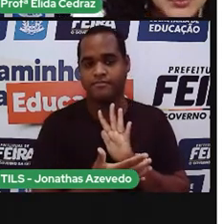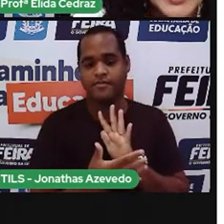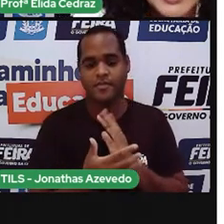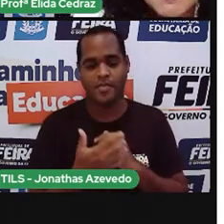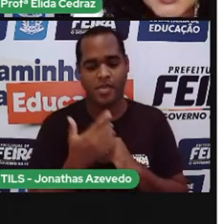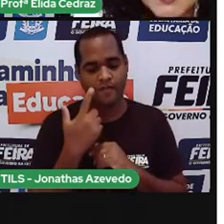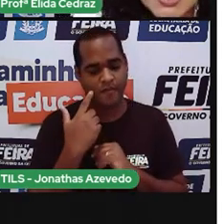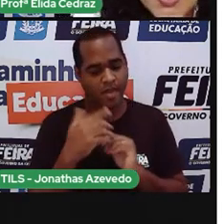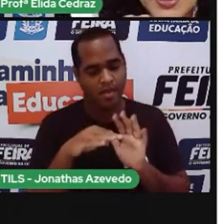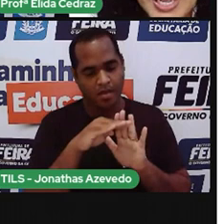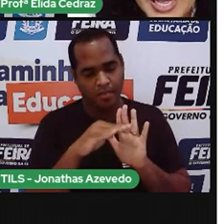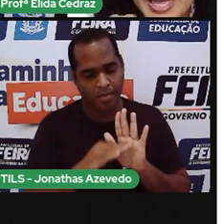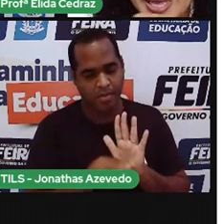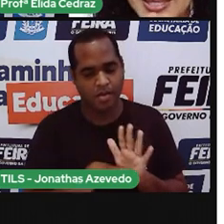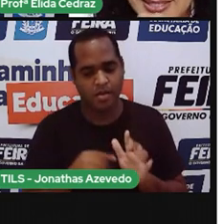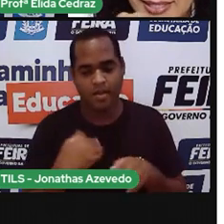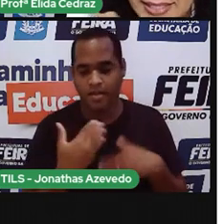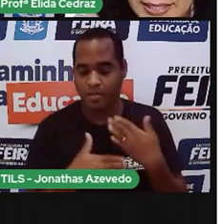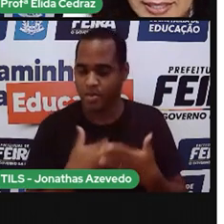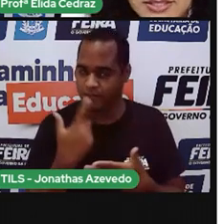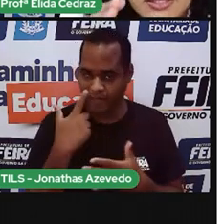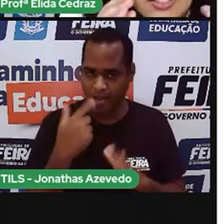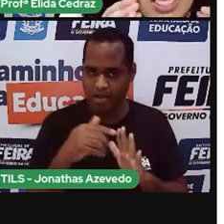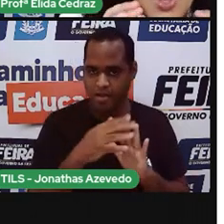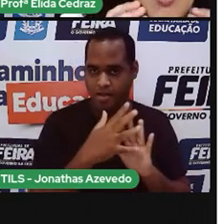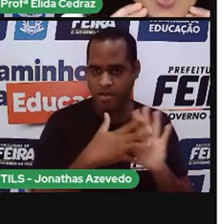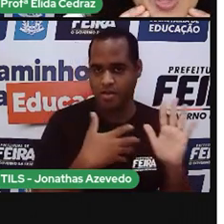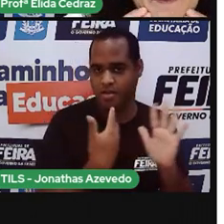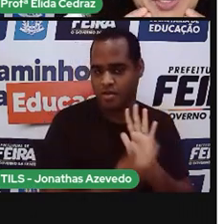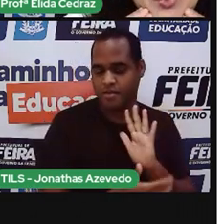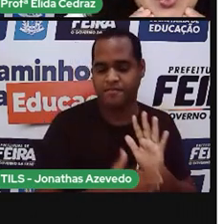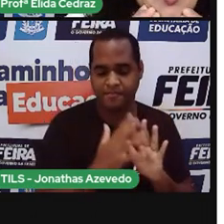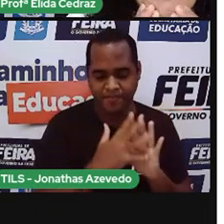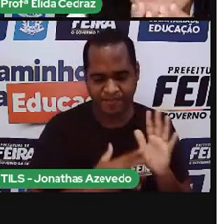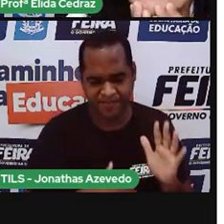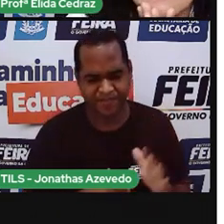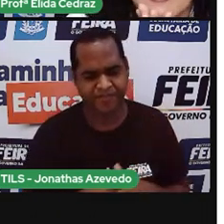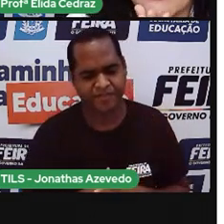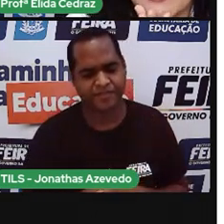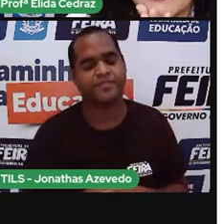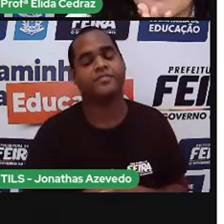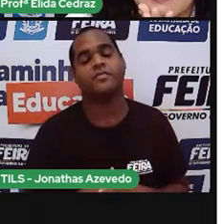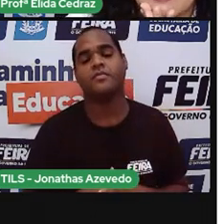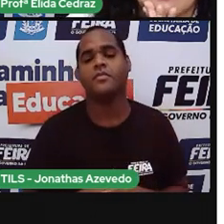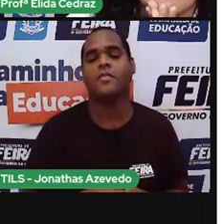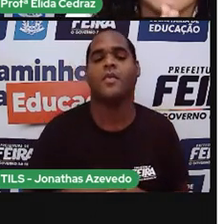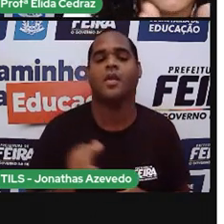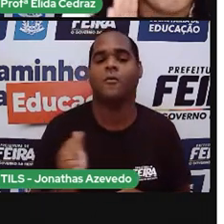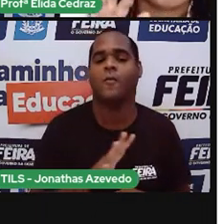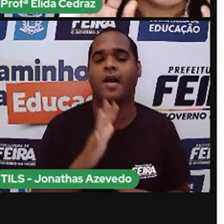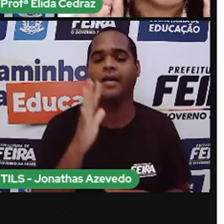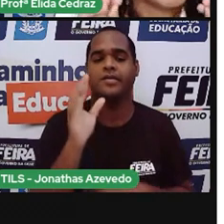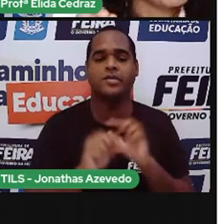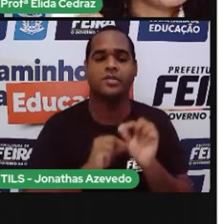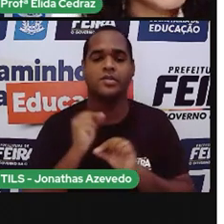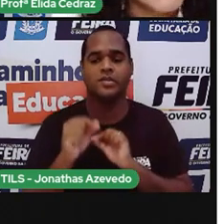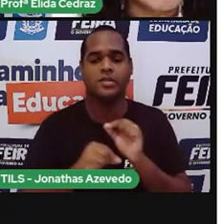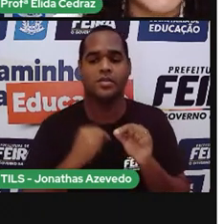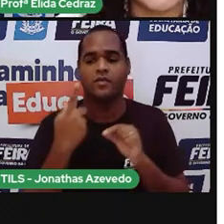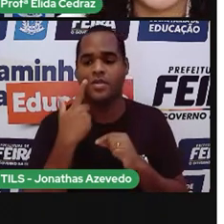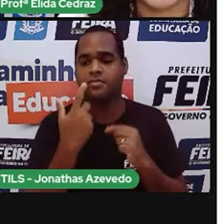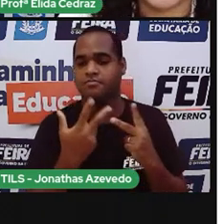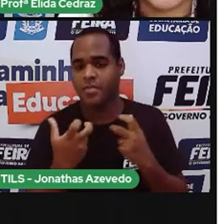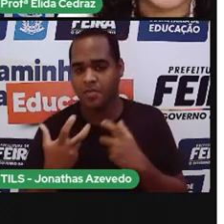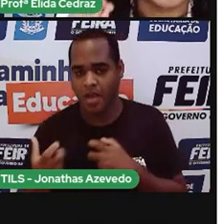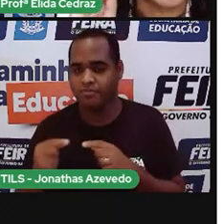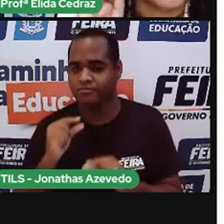Olhou a coluna, depois você vai olhar as linhas. Qual é o produto mais caro da tabela? Você vai